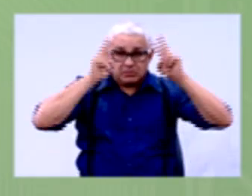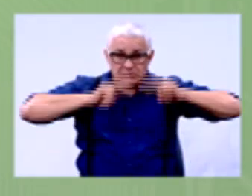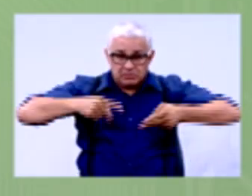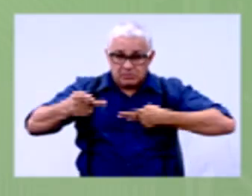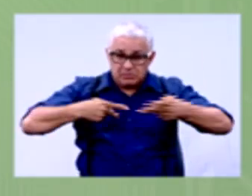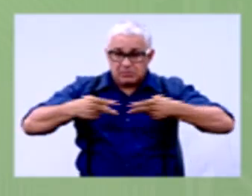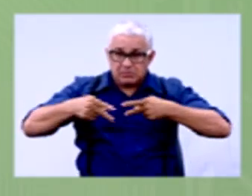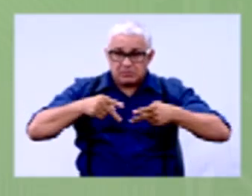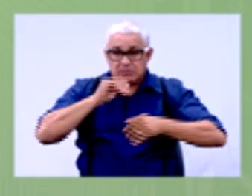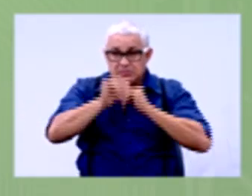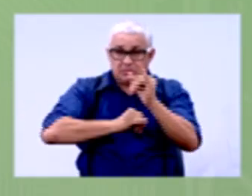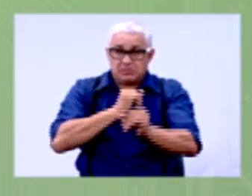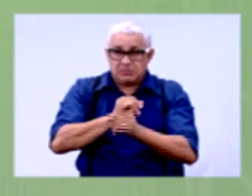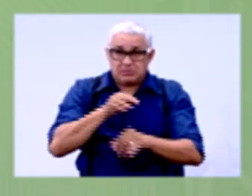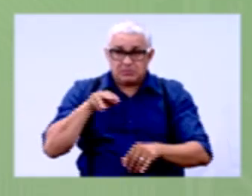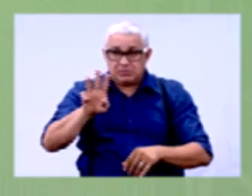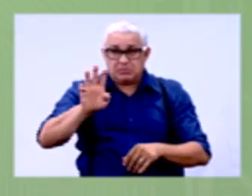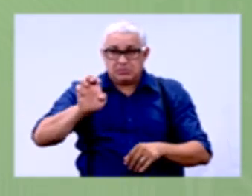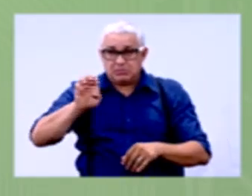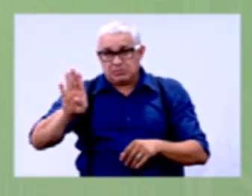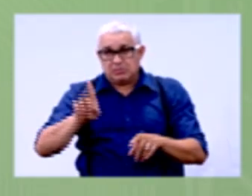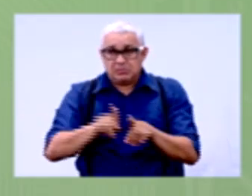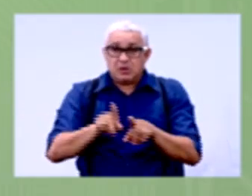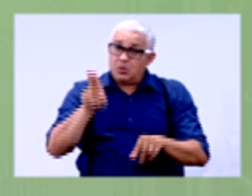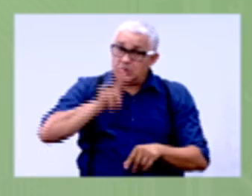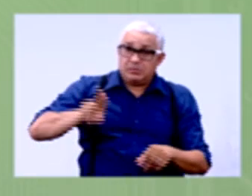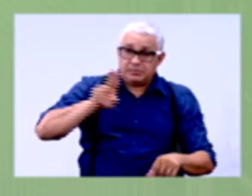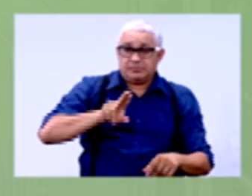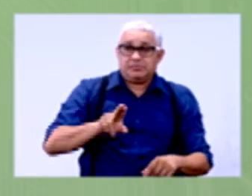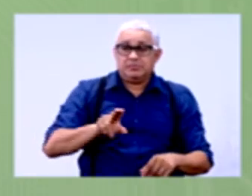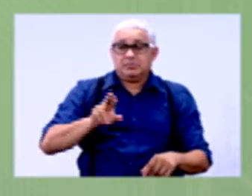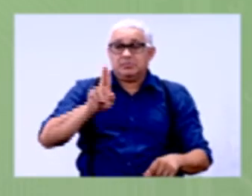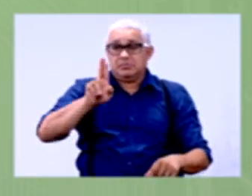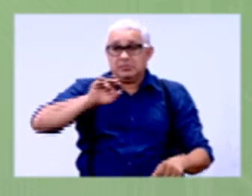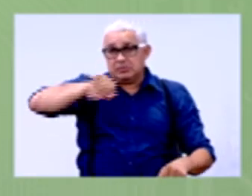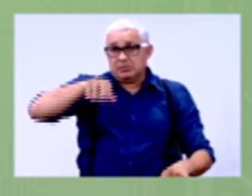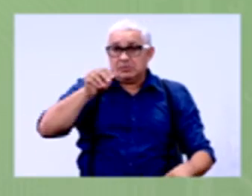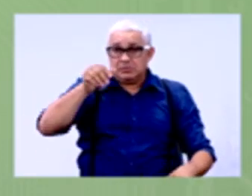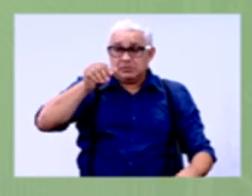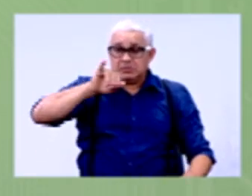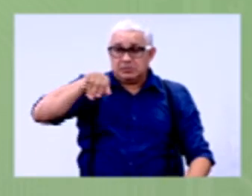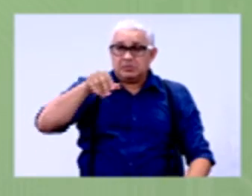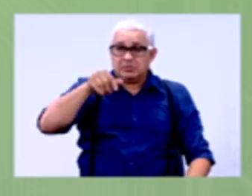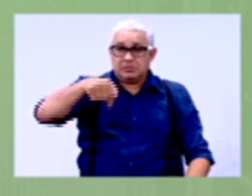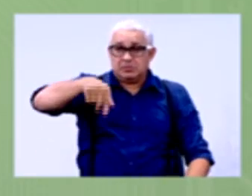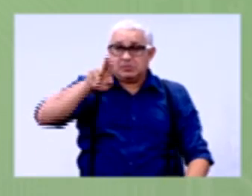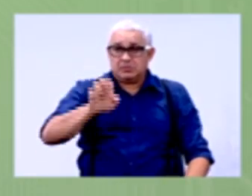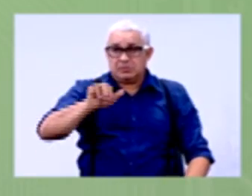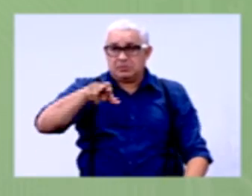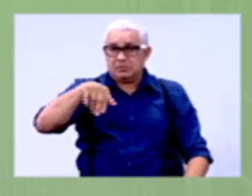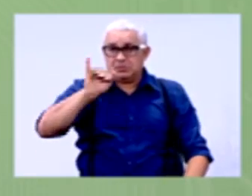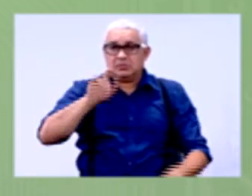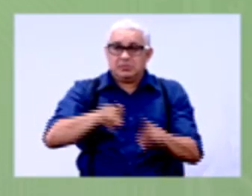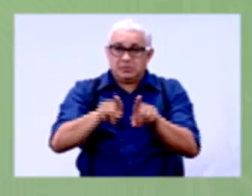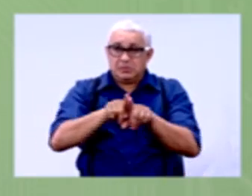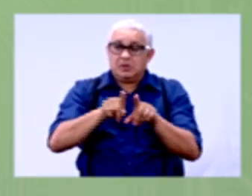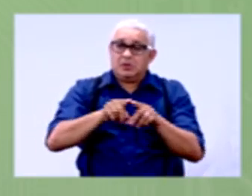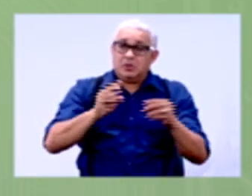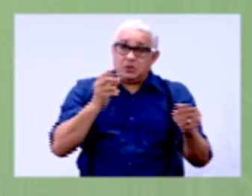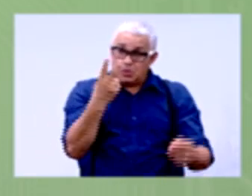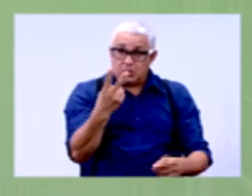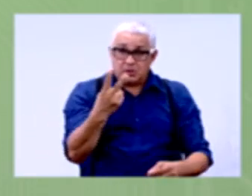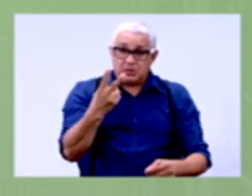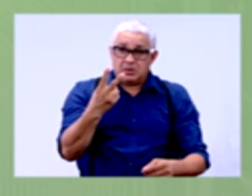web, utilizando os recursos do jQuery, e que a união do jQuery com o Bootstrap, então nós vimos esses